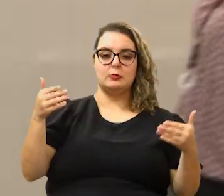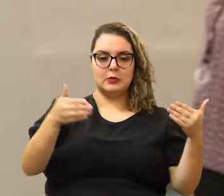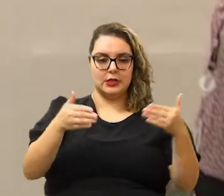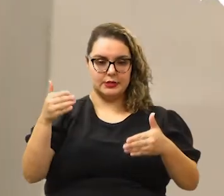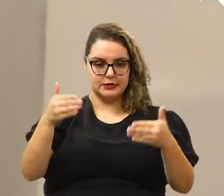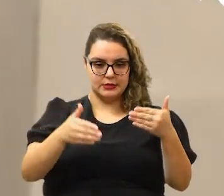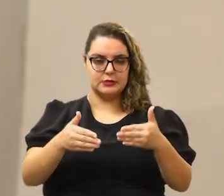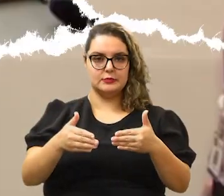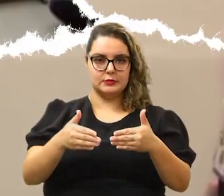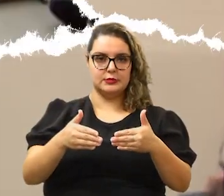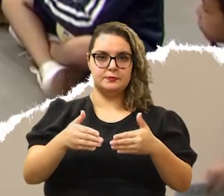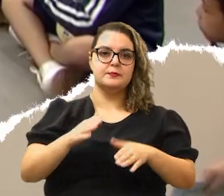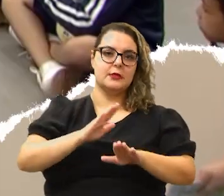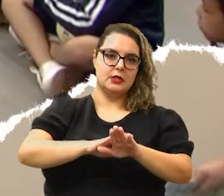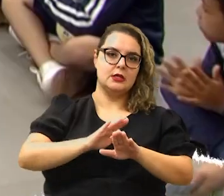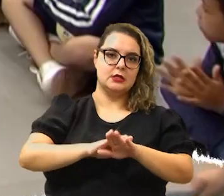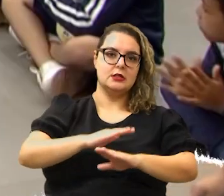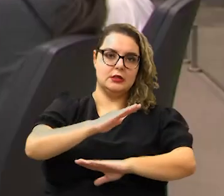Campinas.